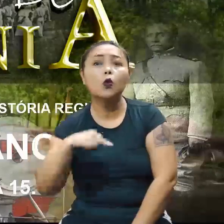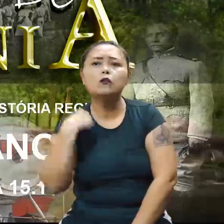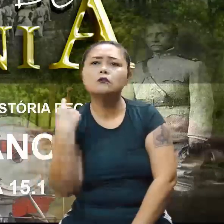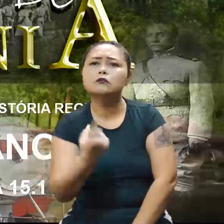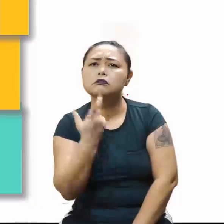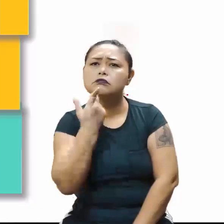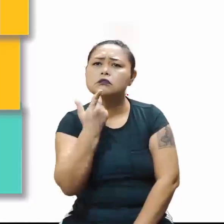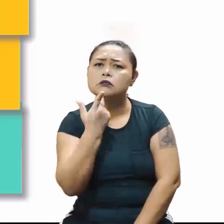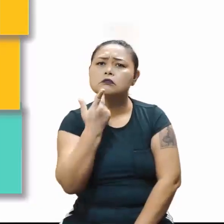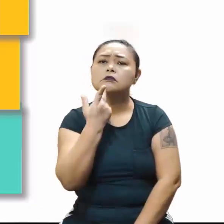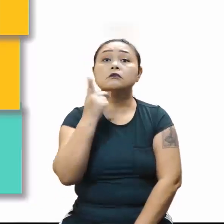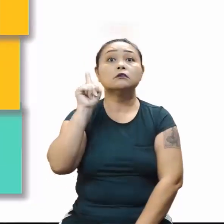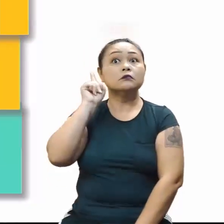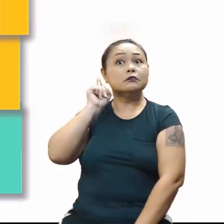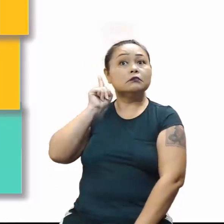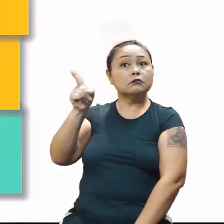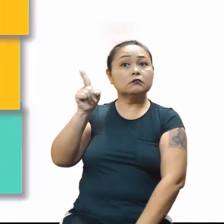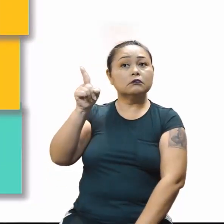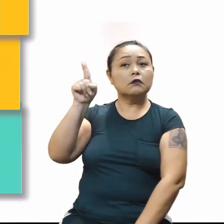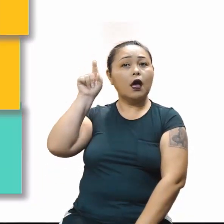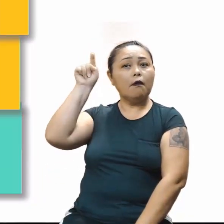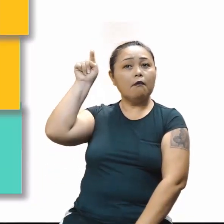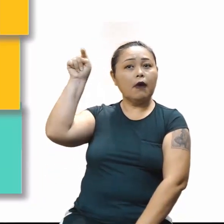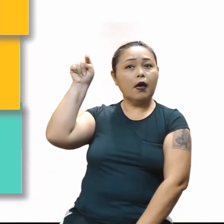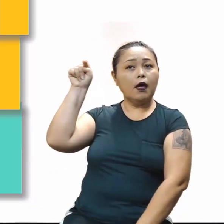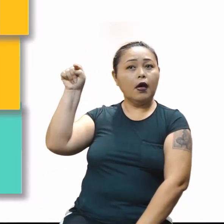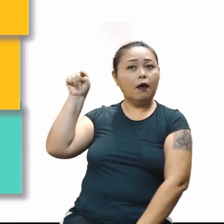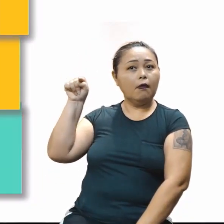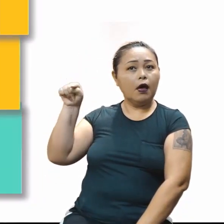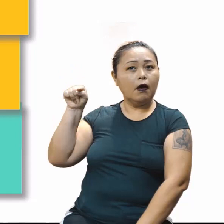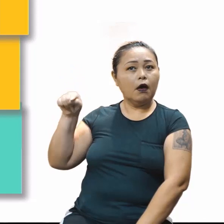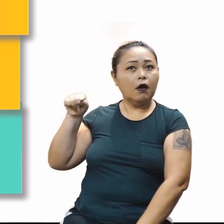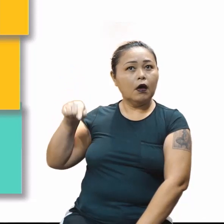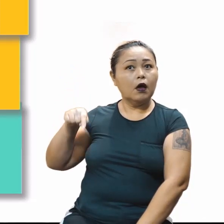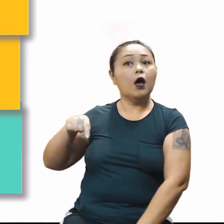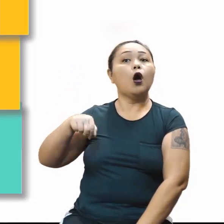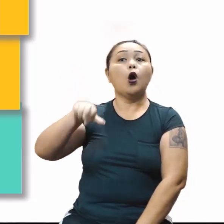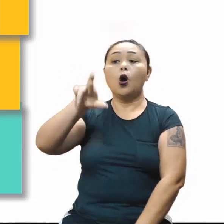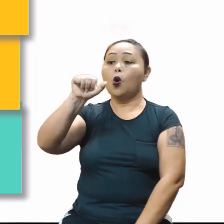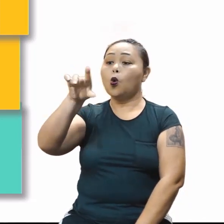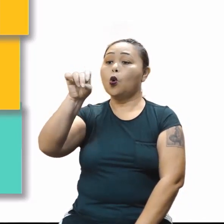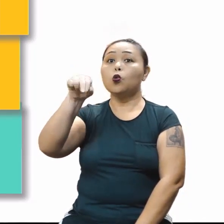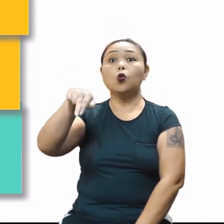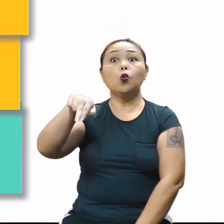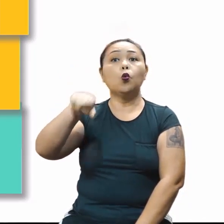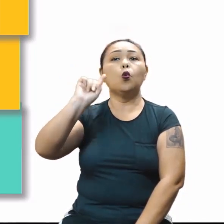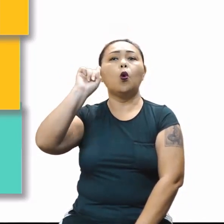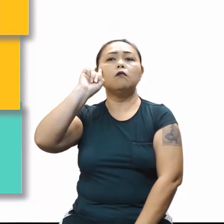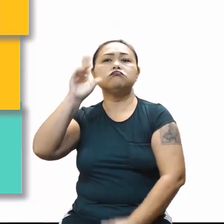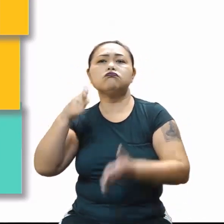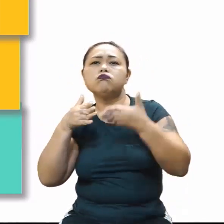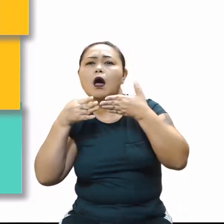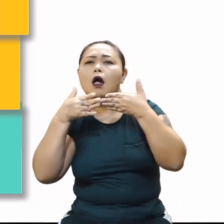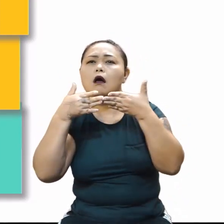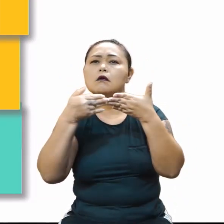aí sobre esses assuntos da aula de hoje. Iremos falar sobre Rondon, esse